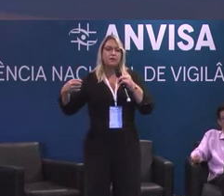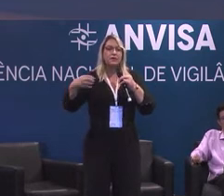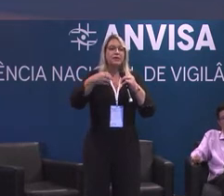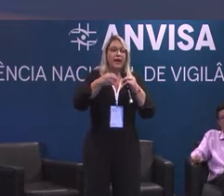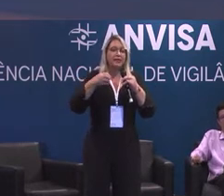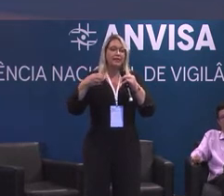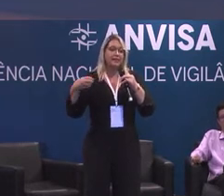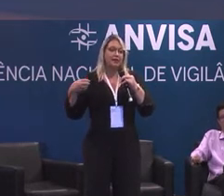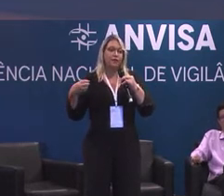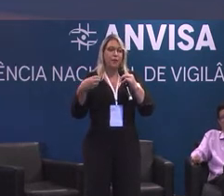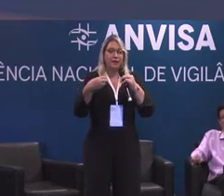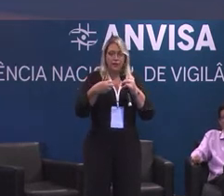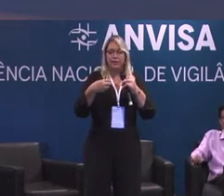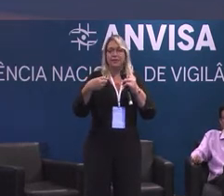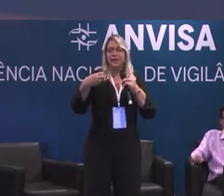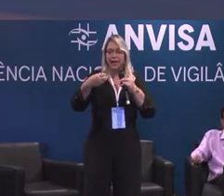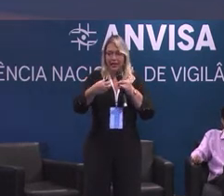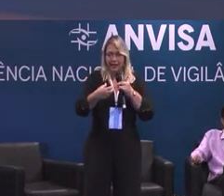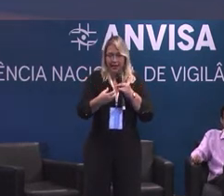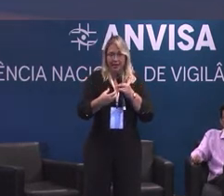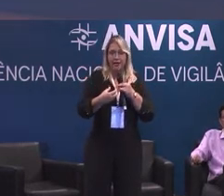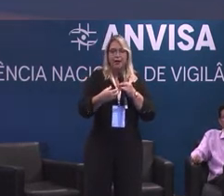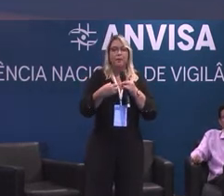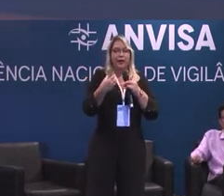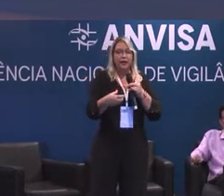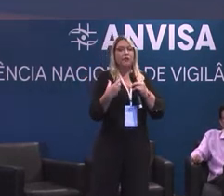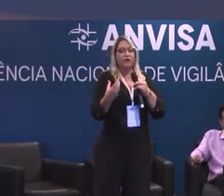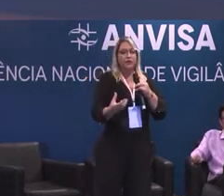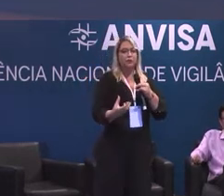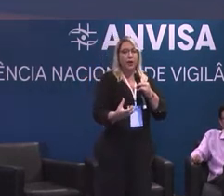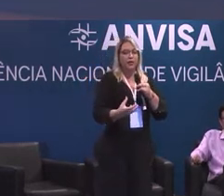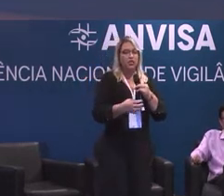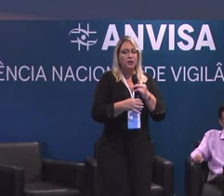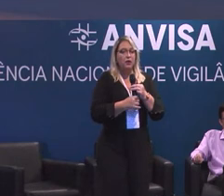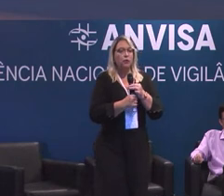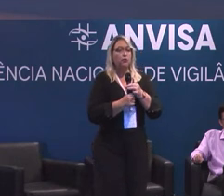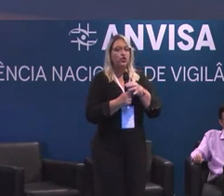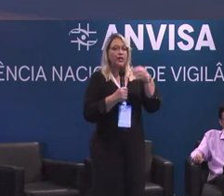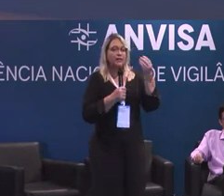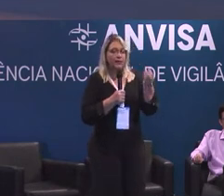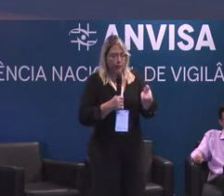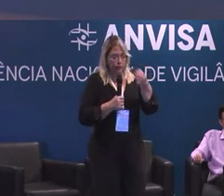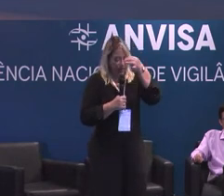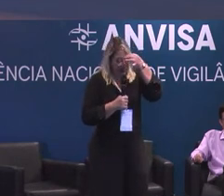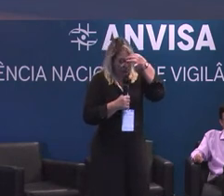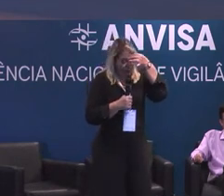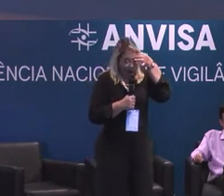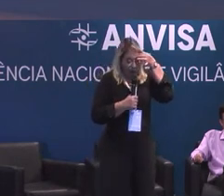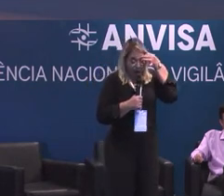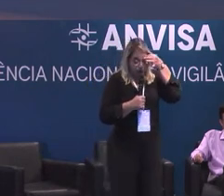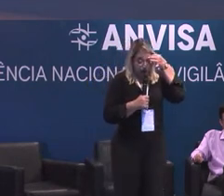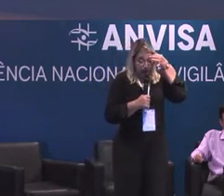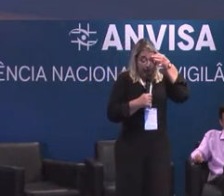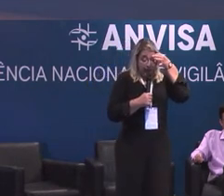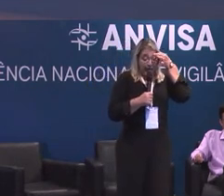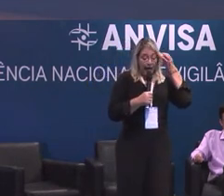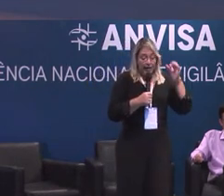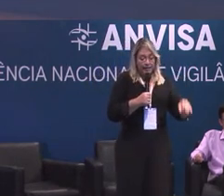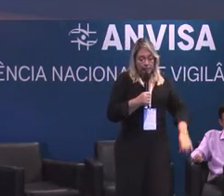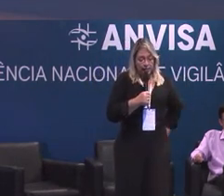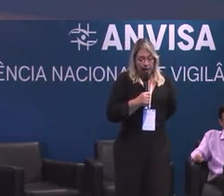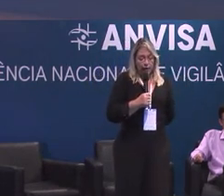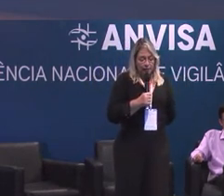que essas informações se aliem para que, de fato, haja um gerenciamento de risco adequado. Em